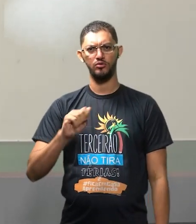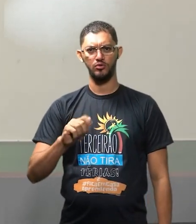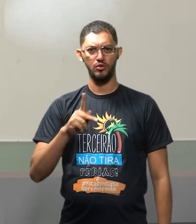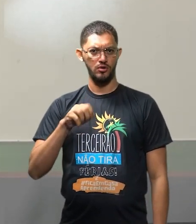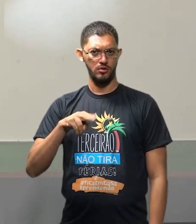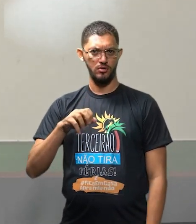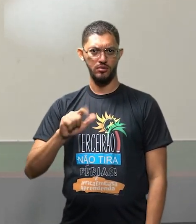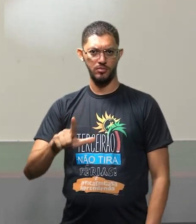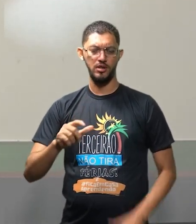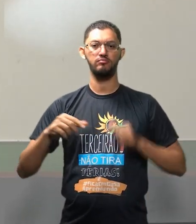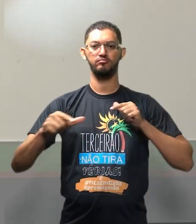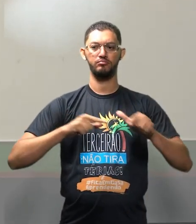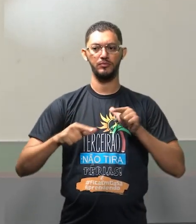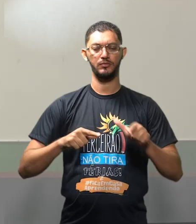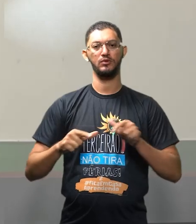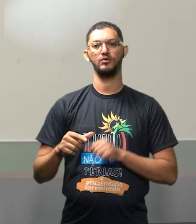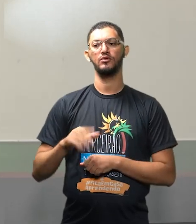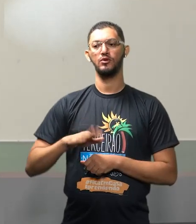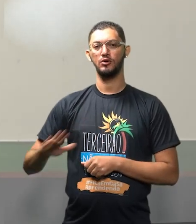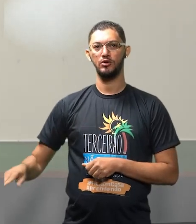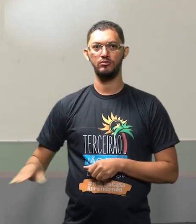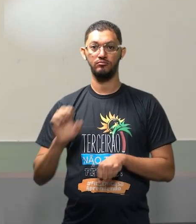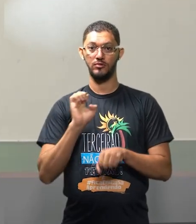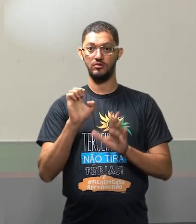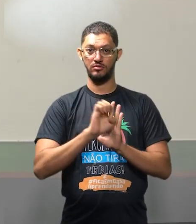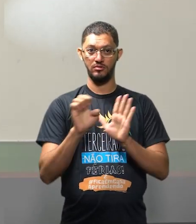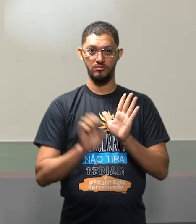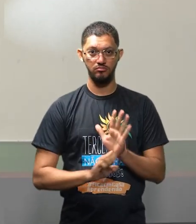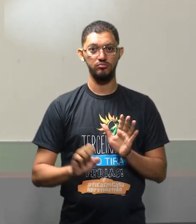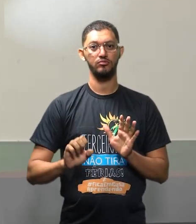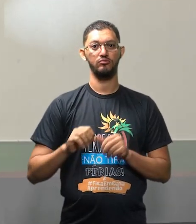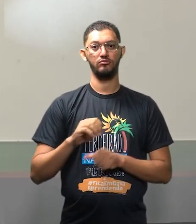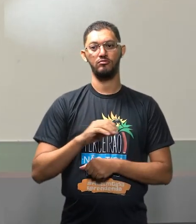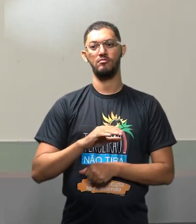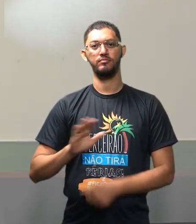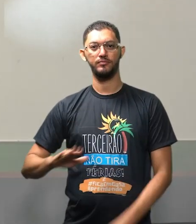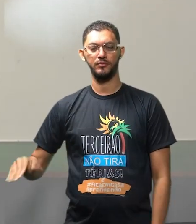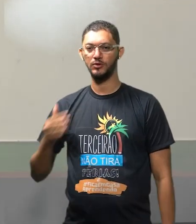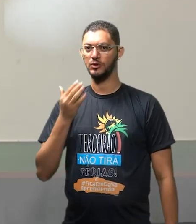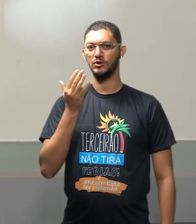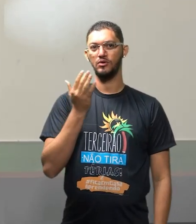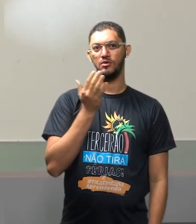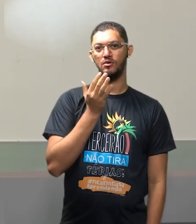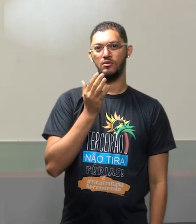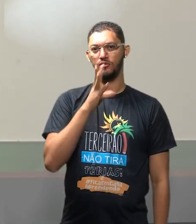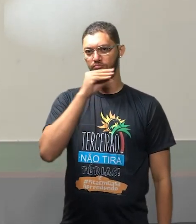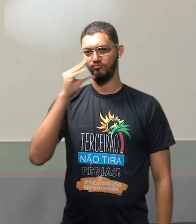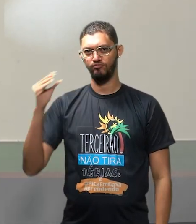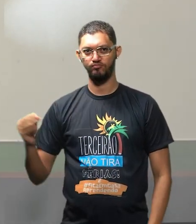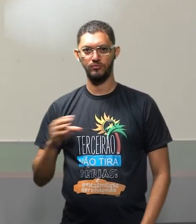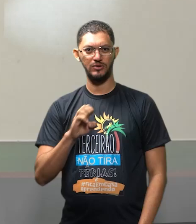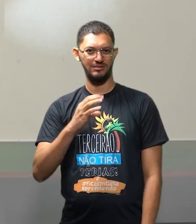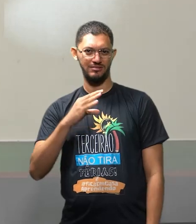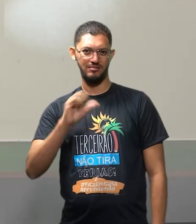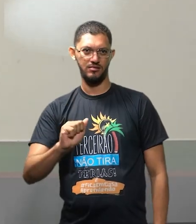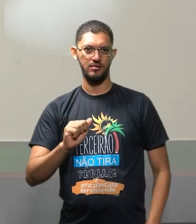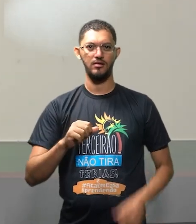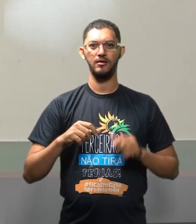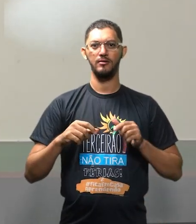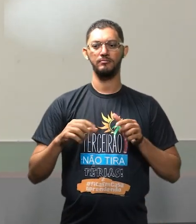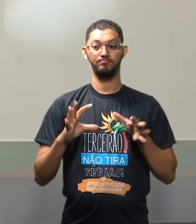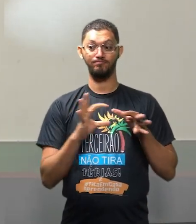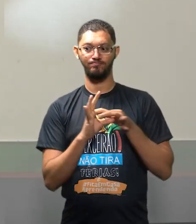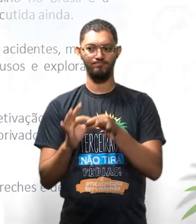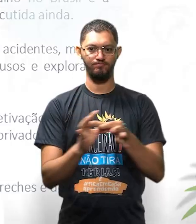trabalho infantil, o Estatuto da Criança e do Adolescente, o ECA. Sobre tudo isso, relacionando o trabalho infantil e